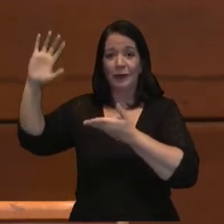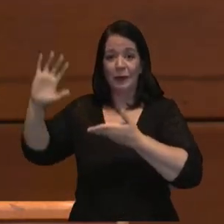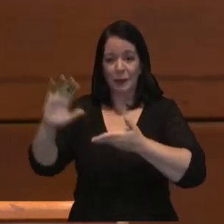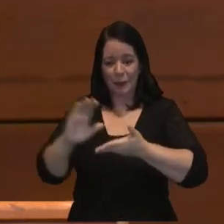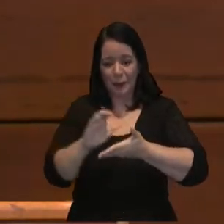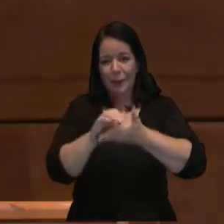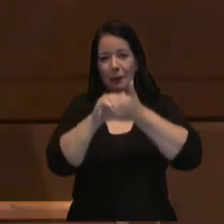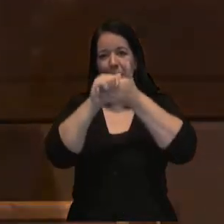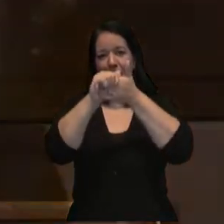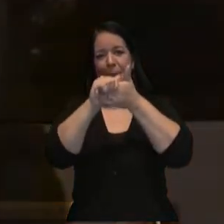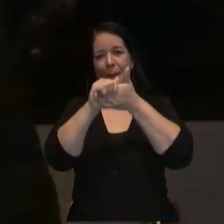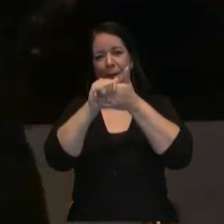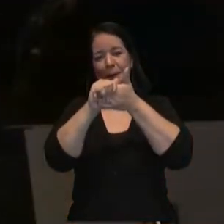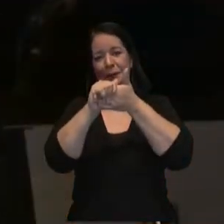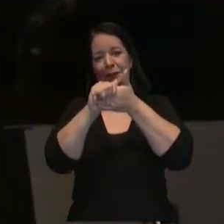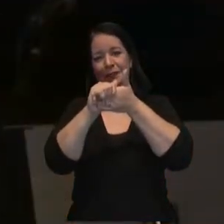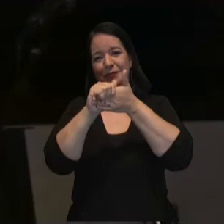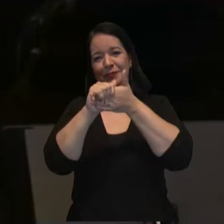e eu te digo: